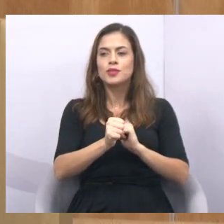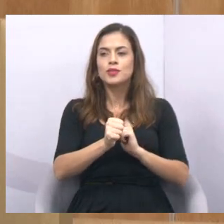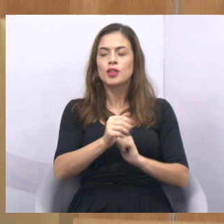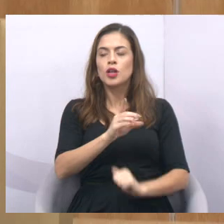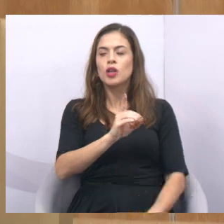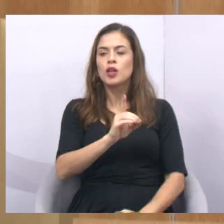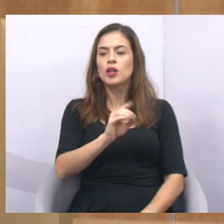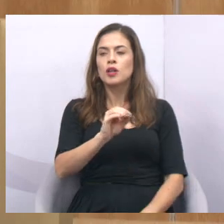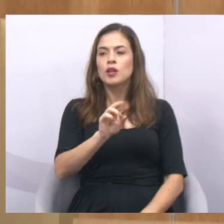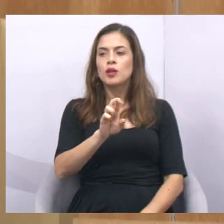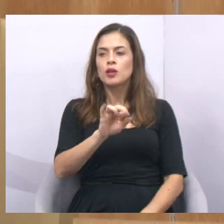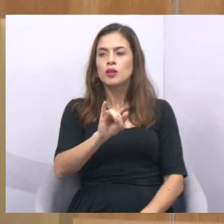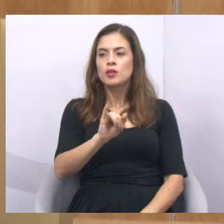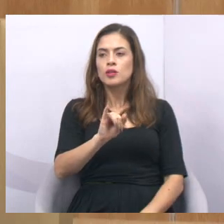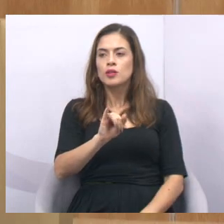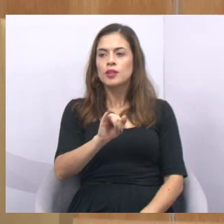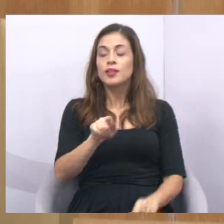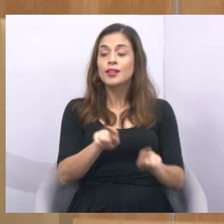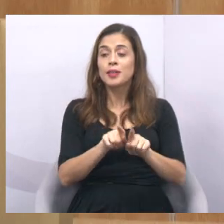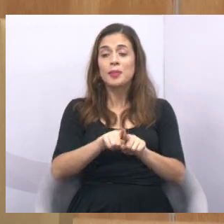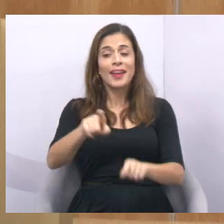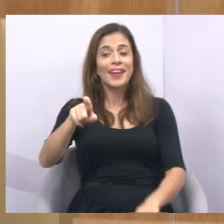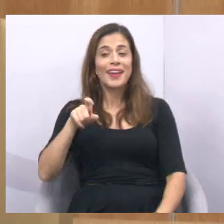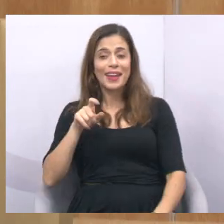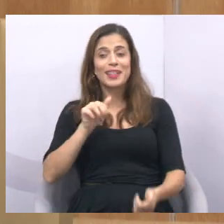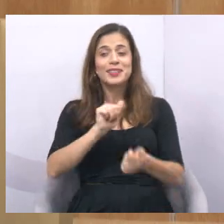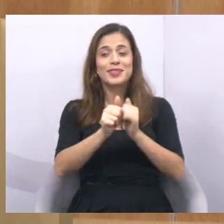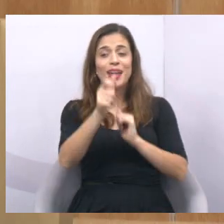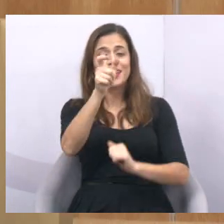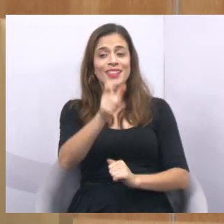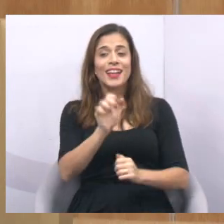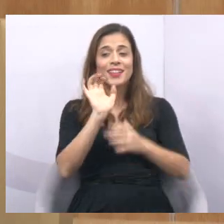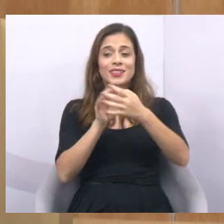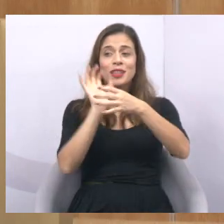Dori, também ex-jogador de basquete, né, Dori?